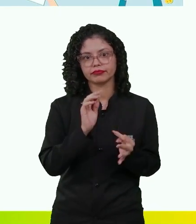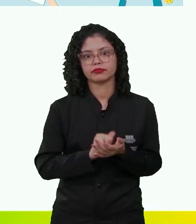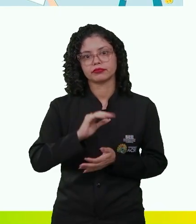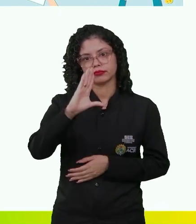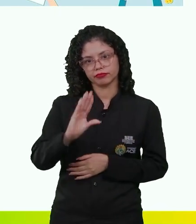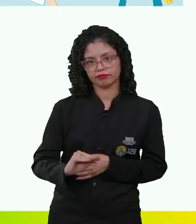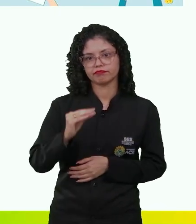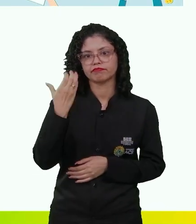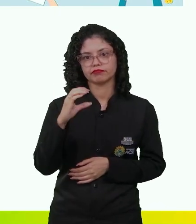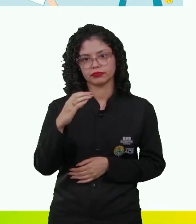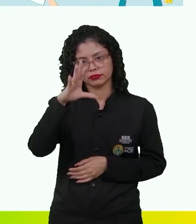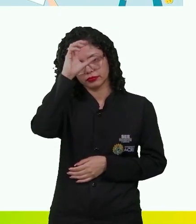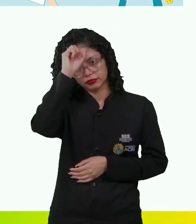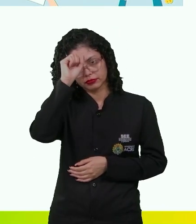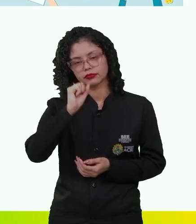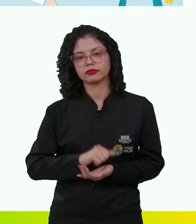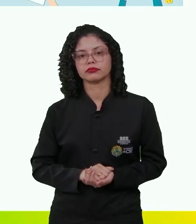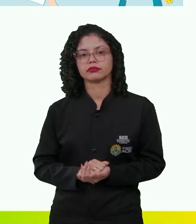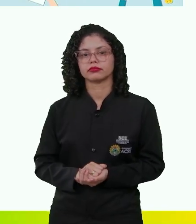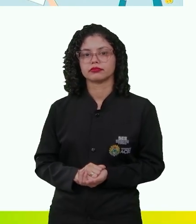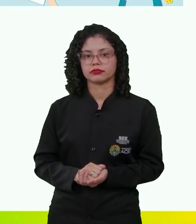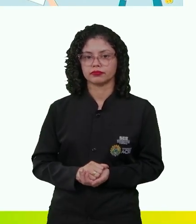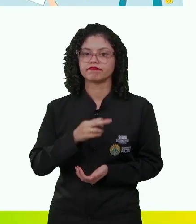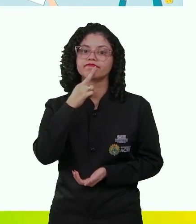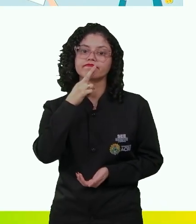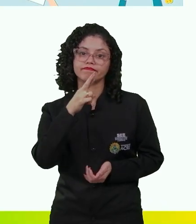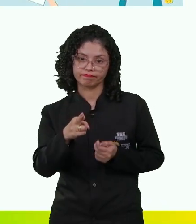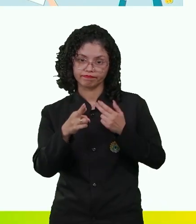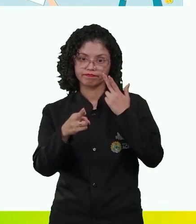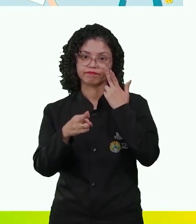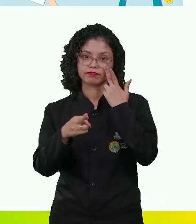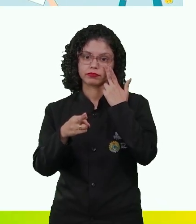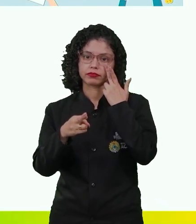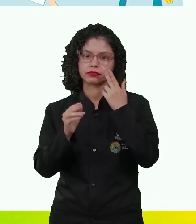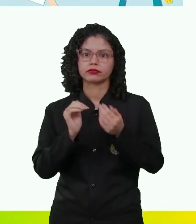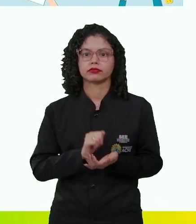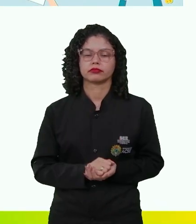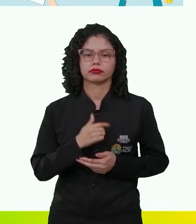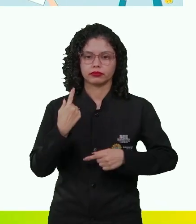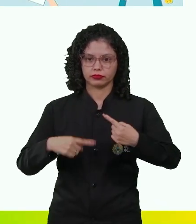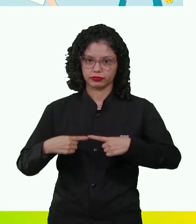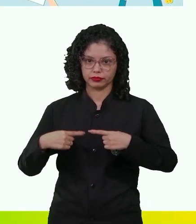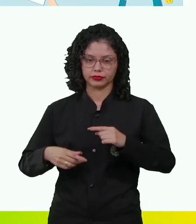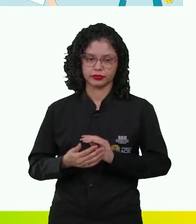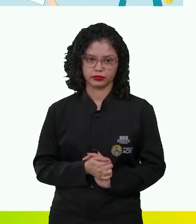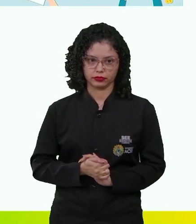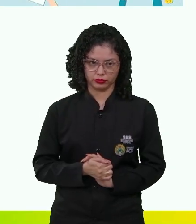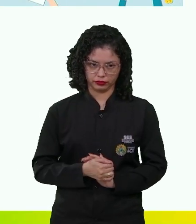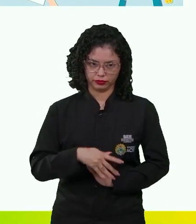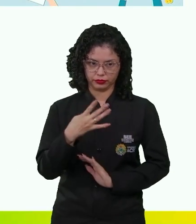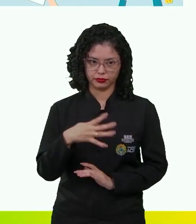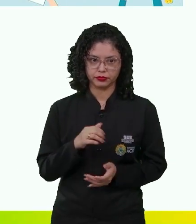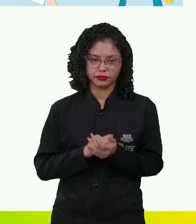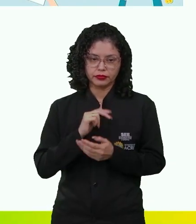baixo nível de conhecimento científico é resultado dessa política.